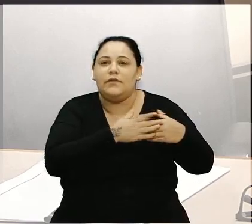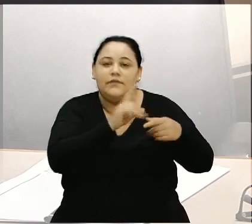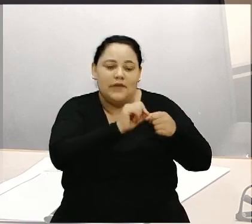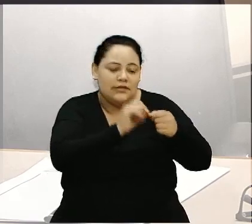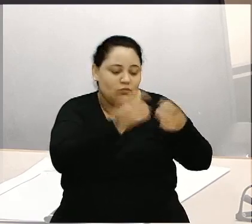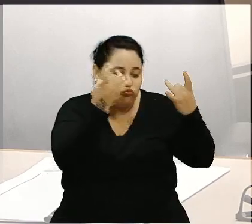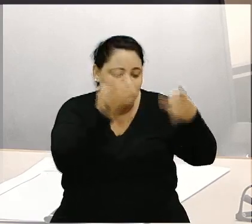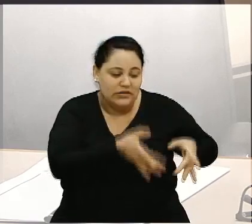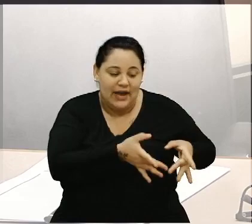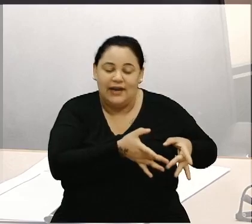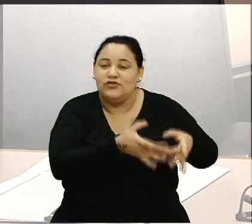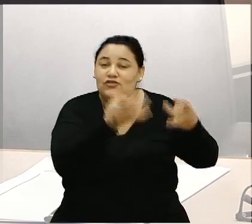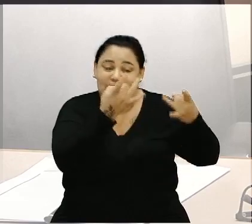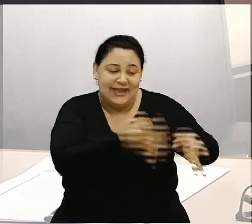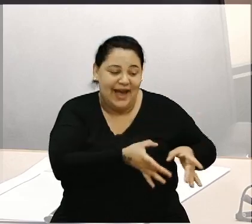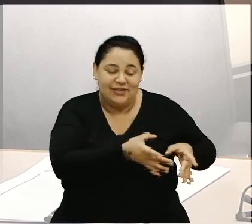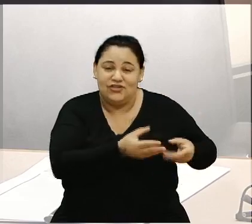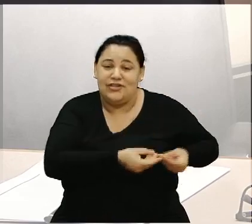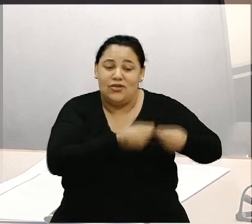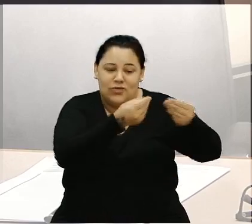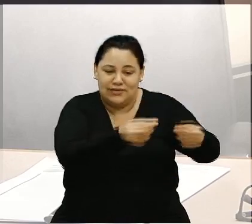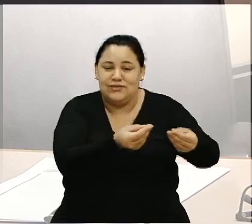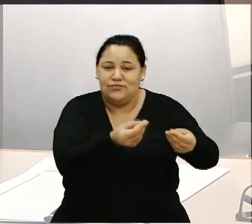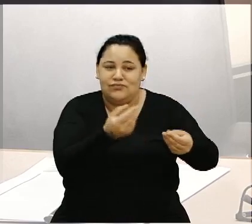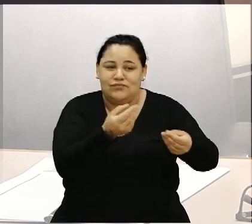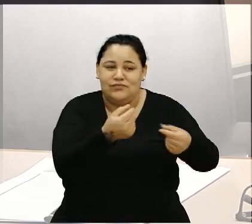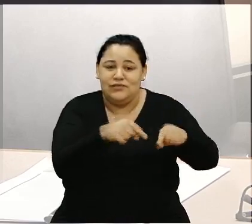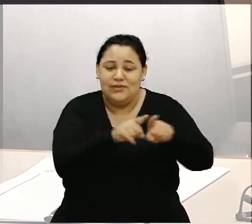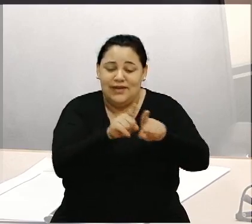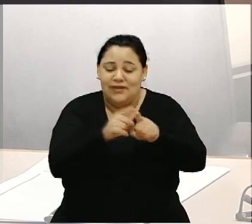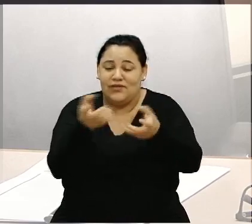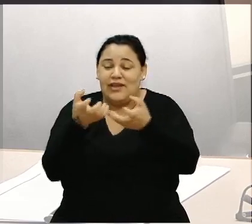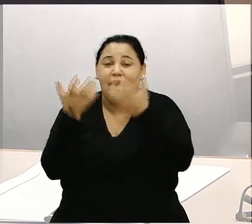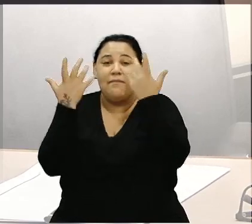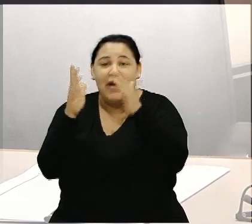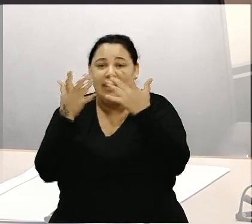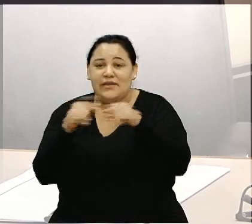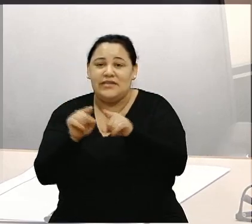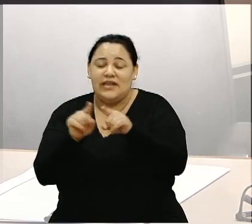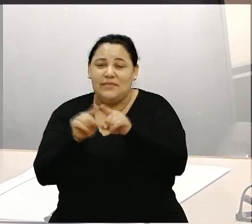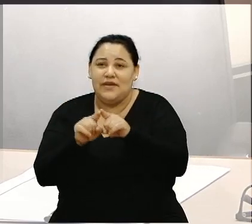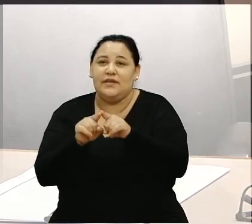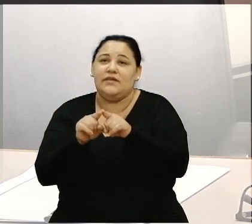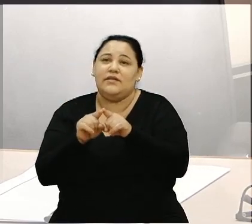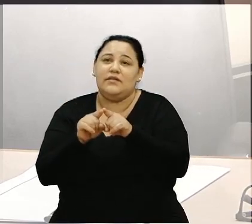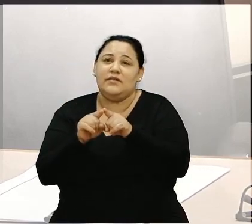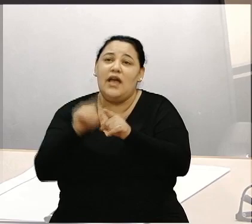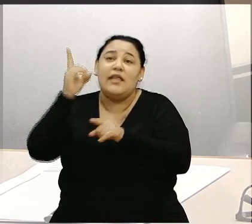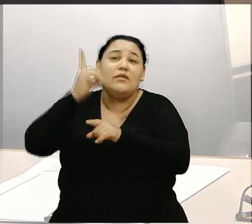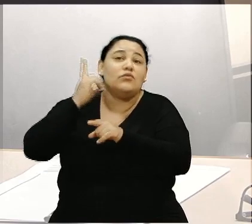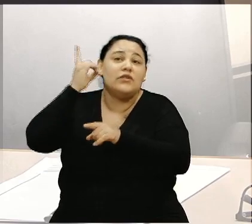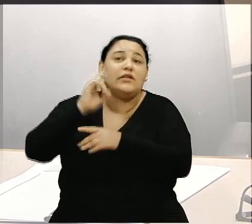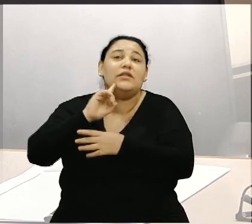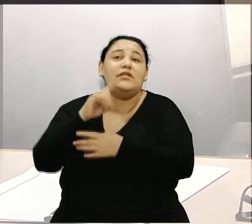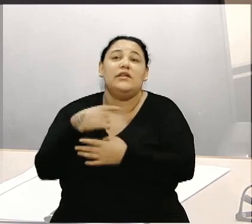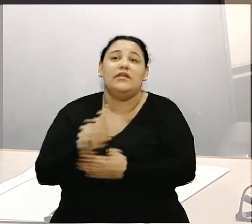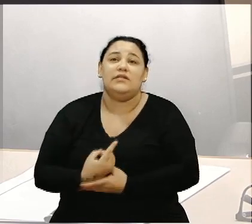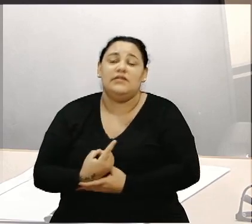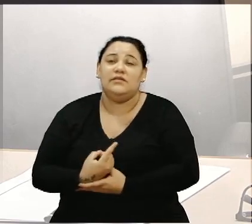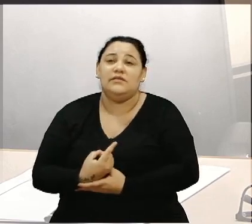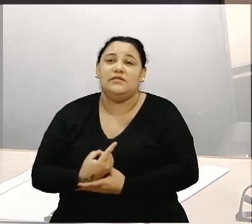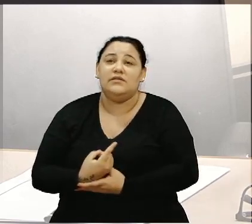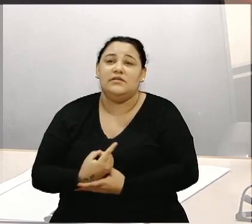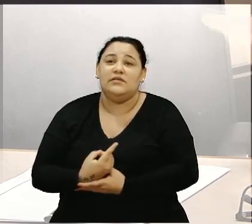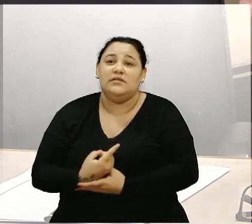descartes das doações. Mais uma questão, então, parabenizar a deputada Denise Pessoa, que acolheu